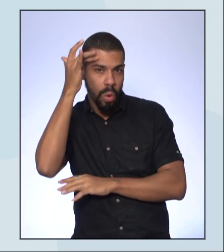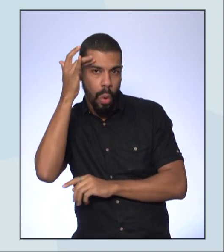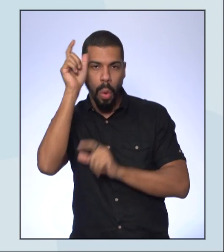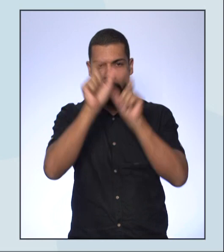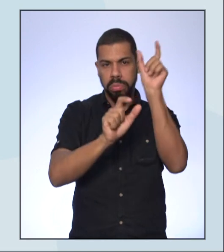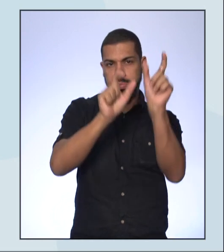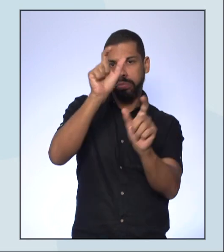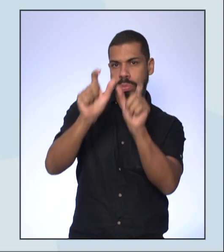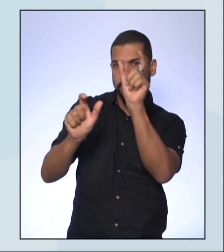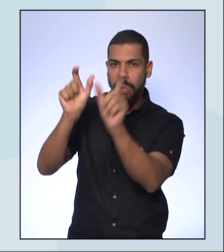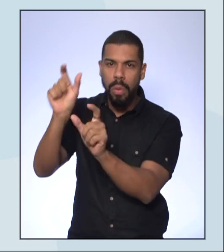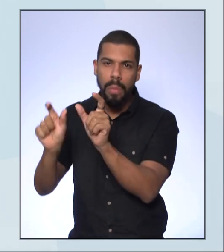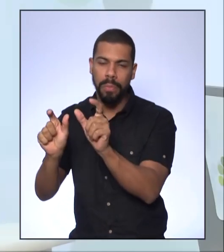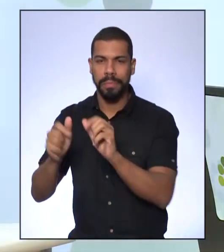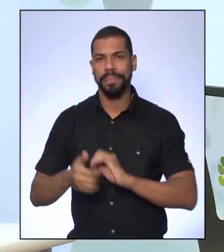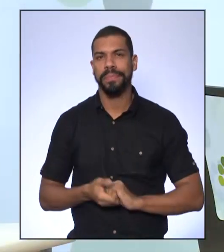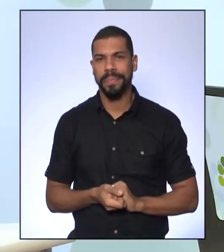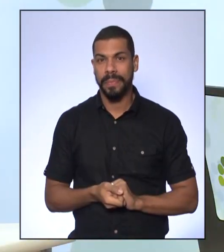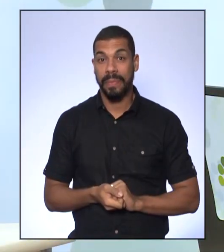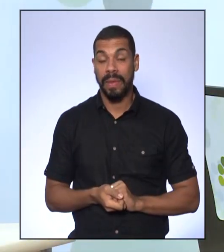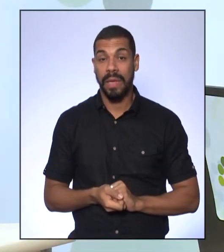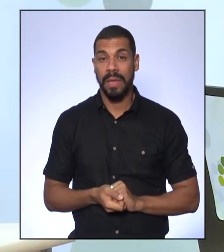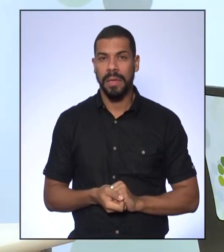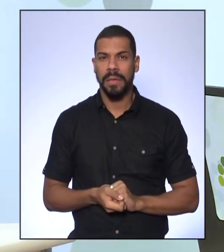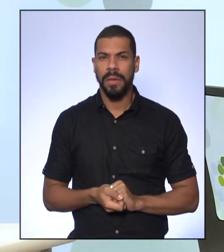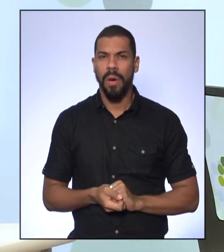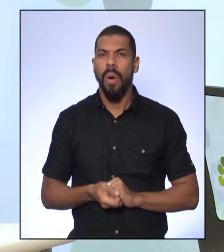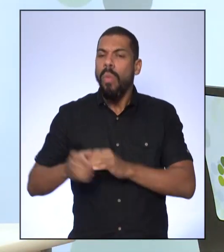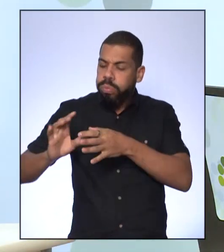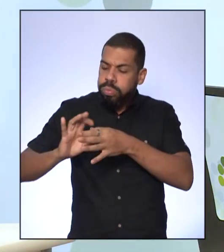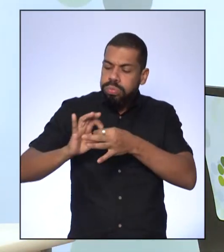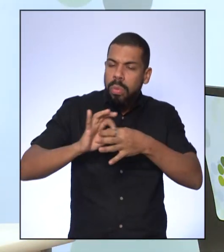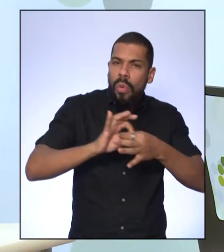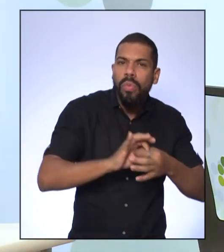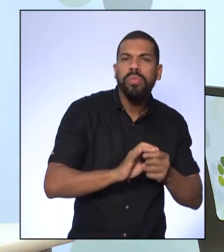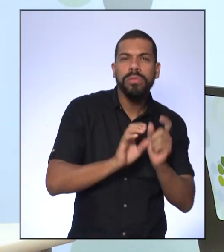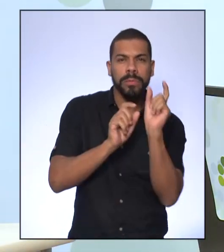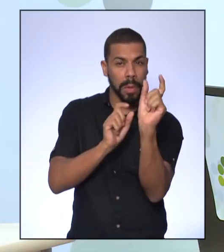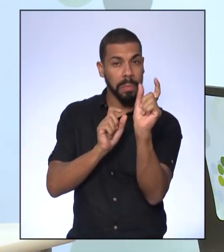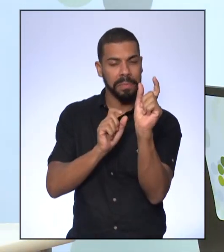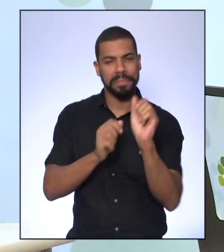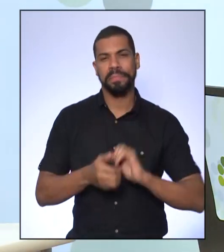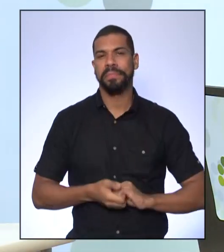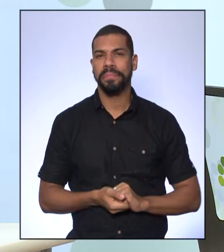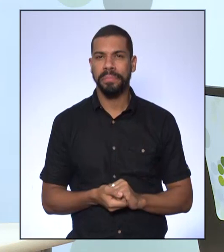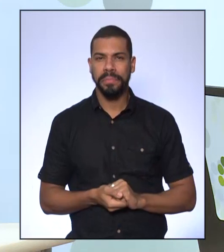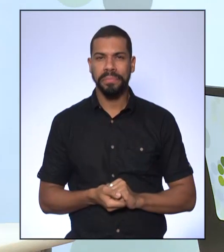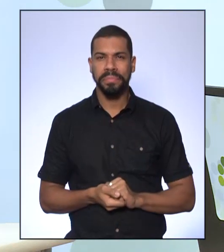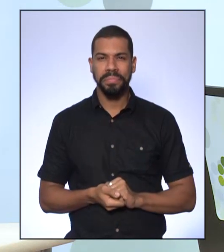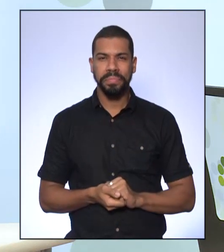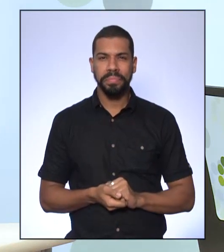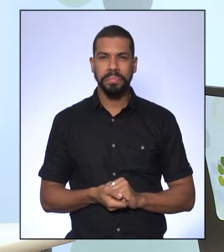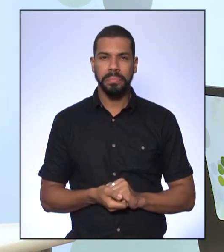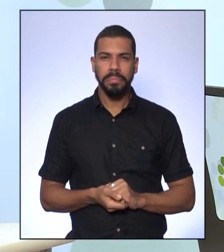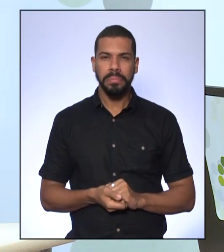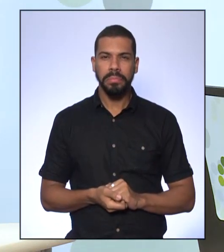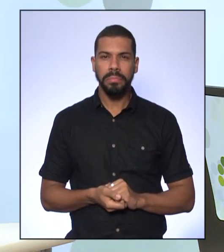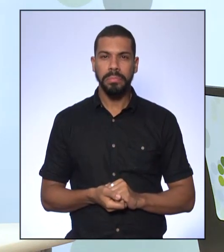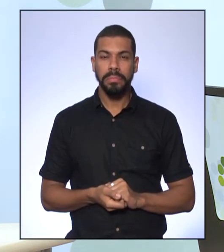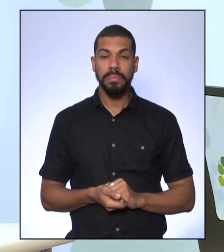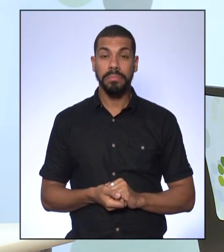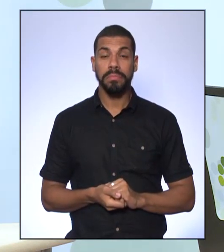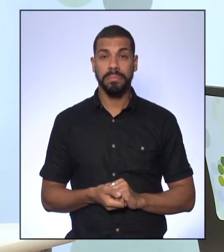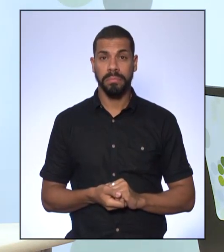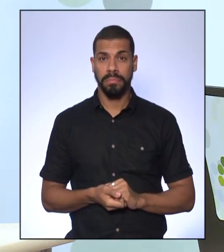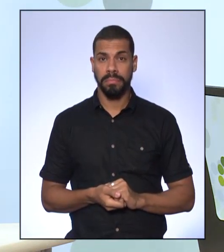conviver com aquele impacto. Então, essa é a definição lá, uma das definições de desastre. Né? Aí,